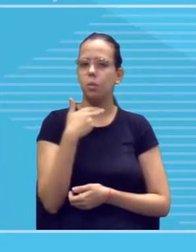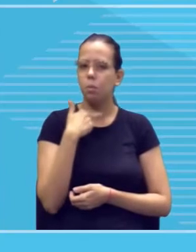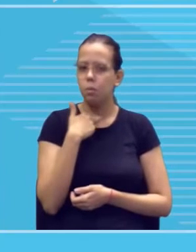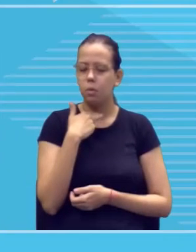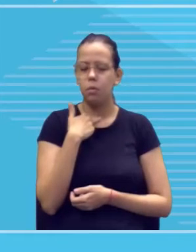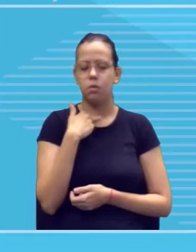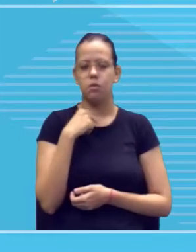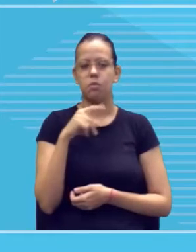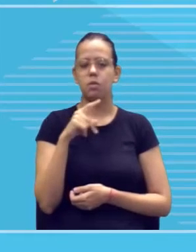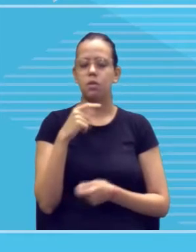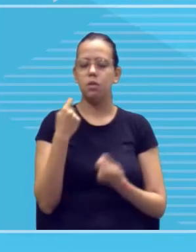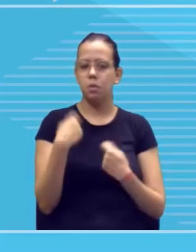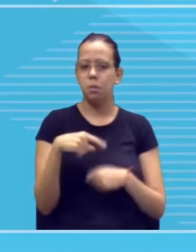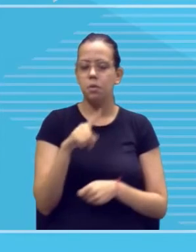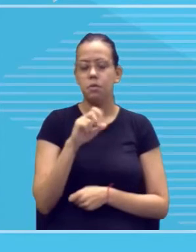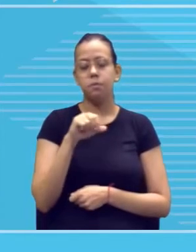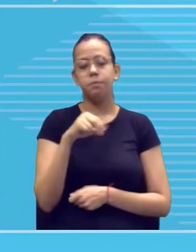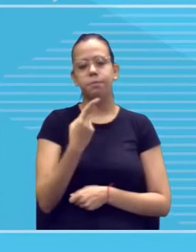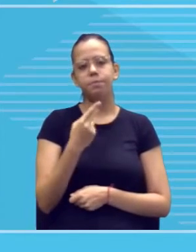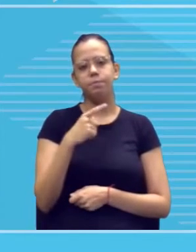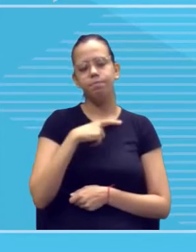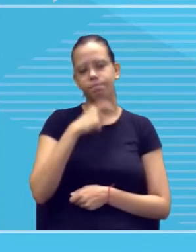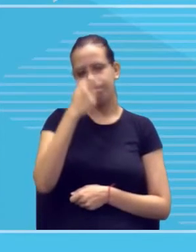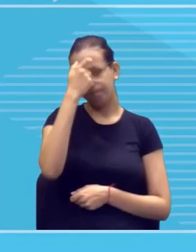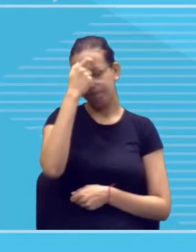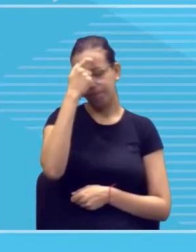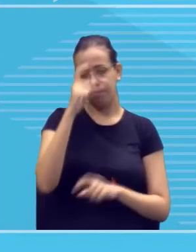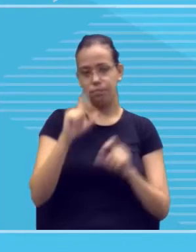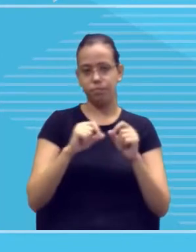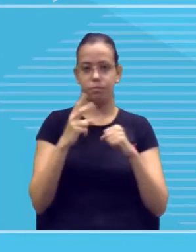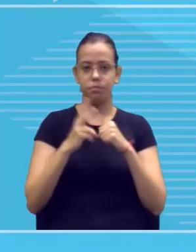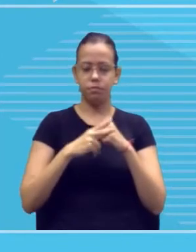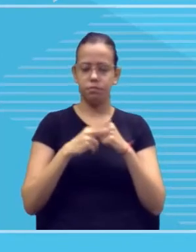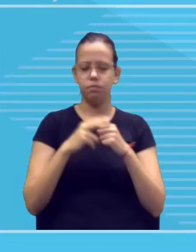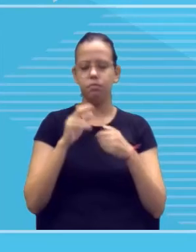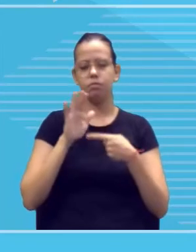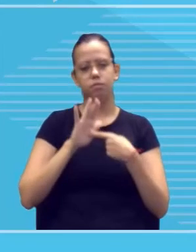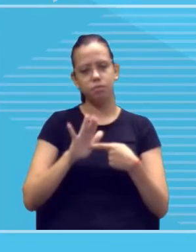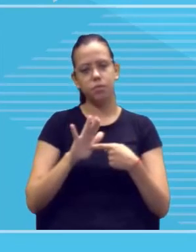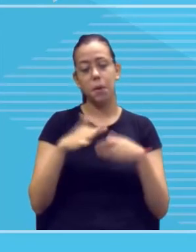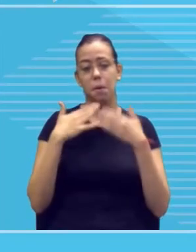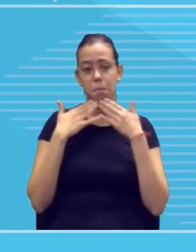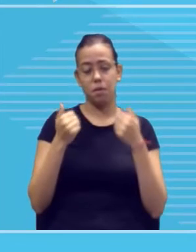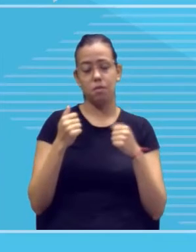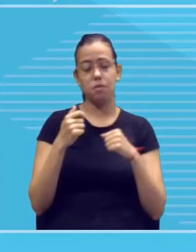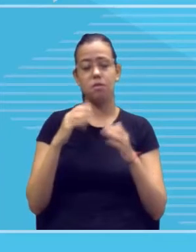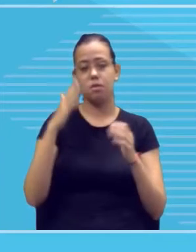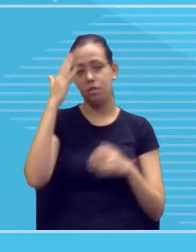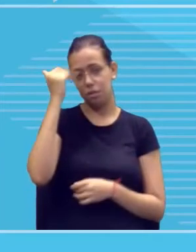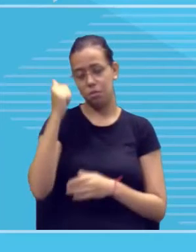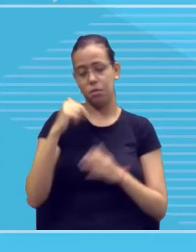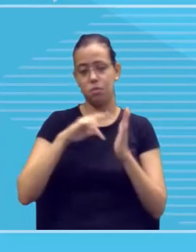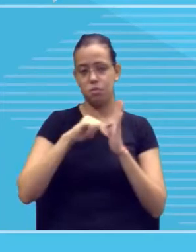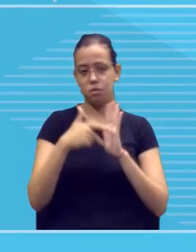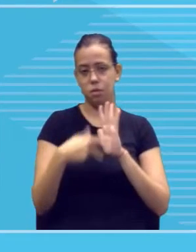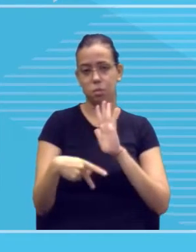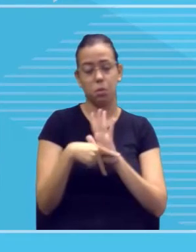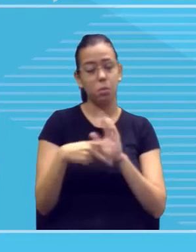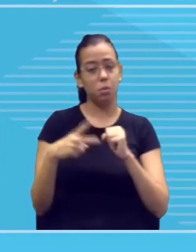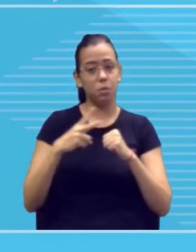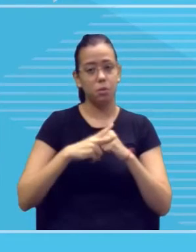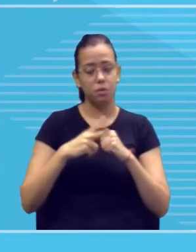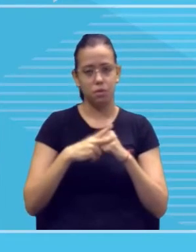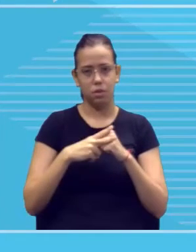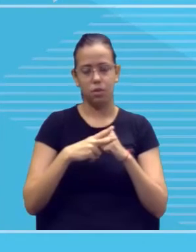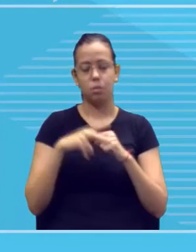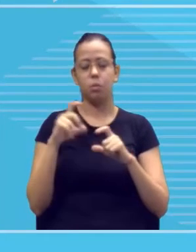poderia ou eu ter a noção do que é que o verbo expressa é melhor você sabe que o velho tá significa é melhor você saber